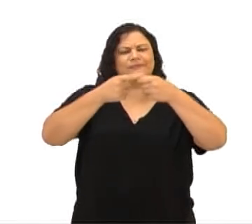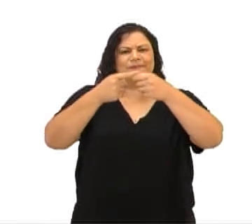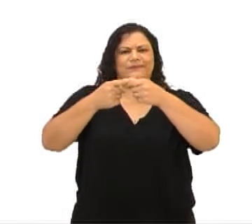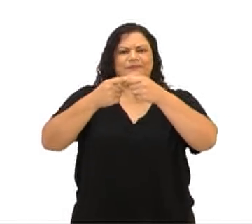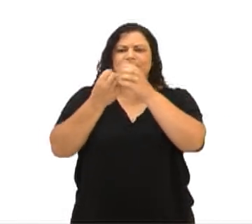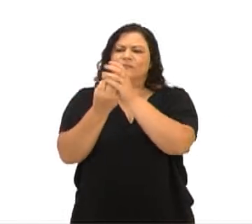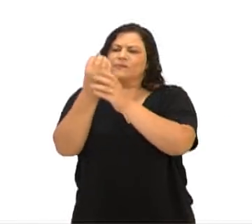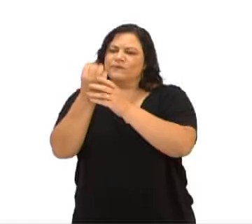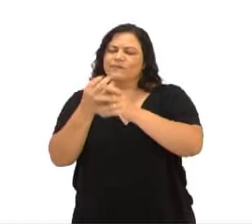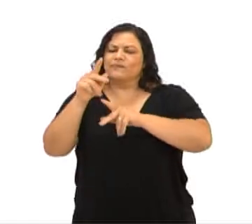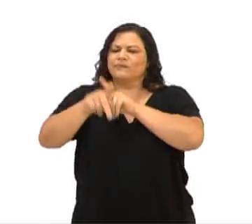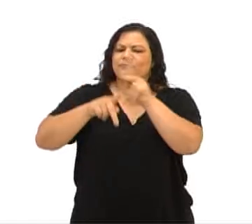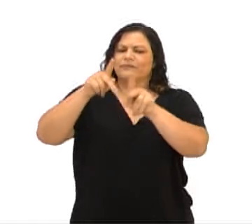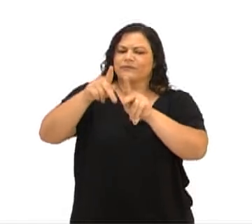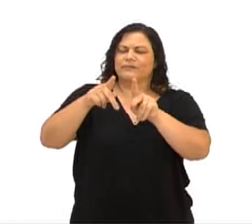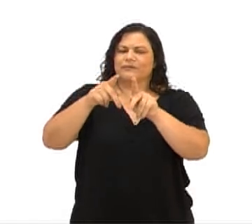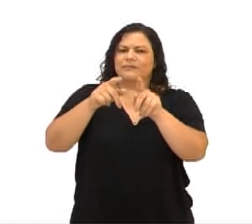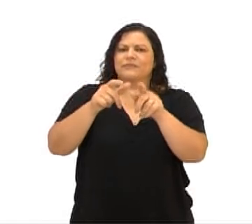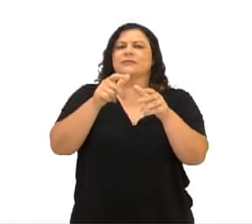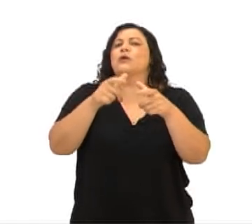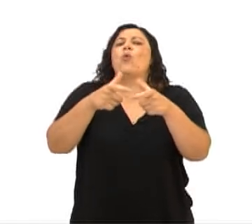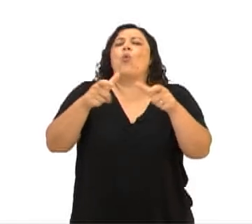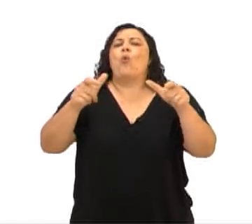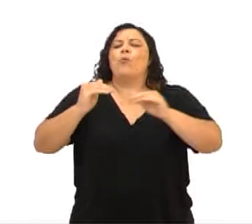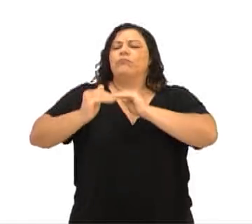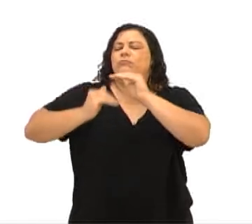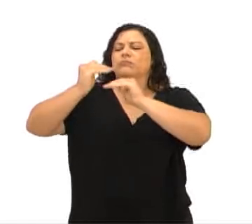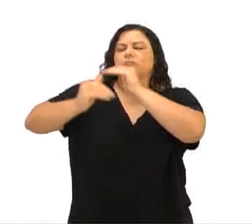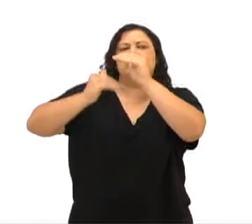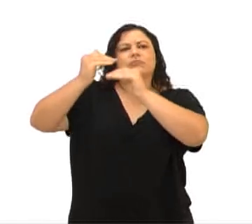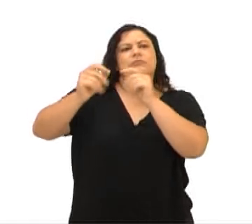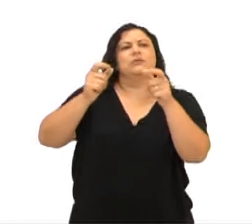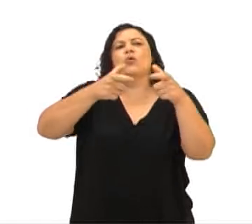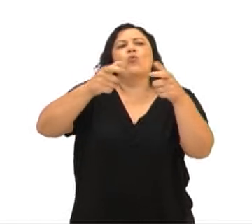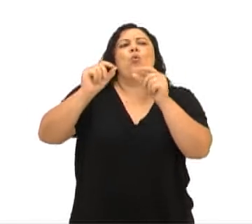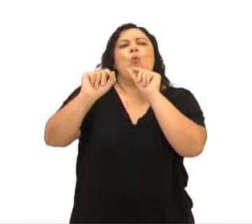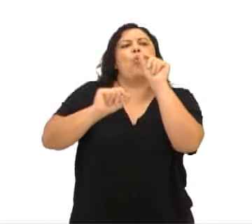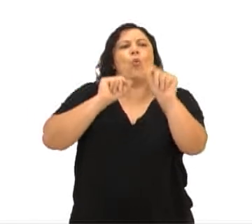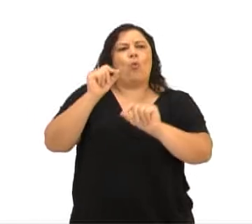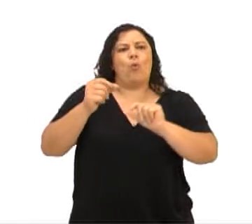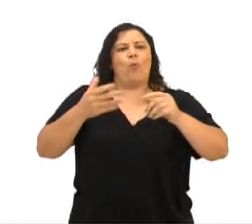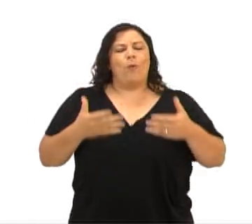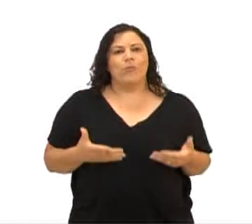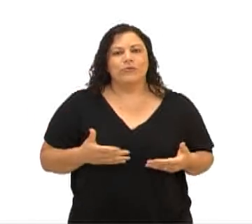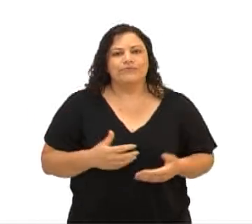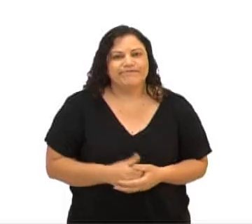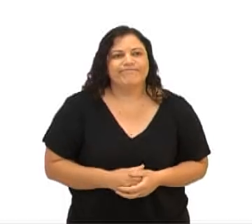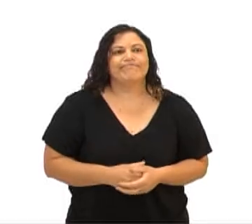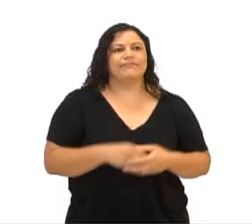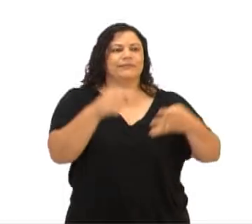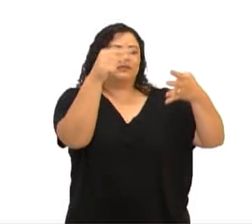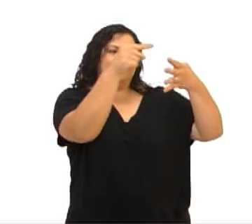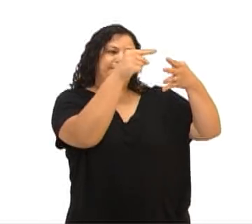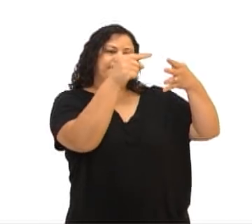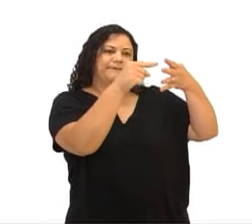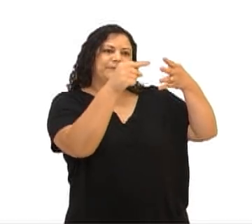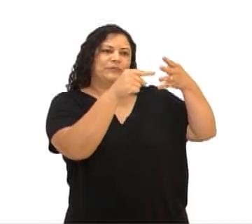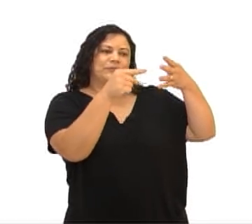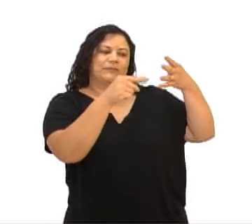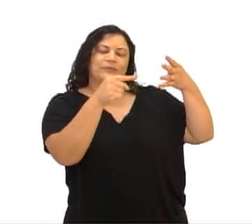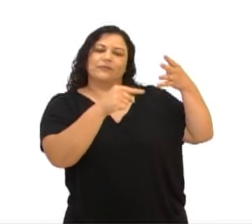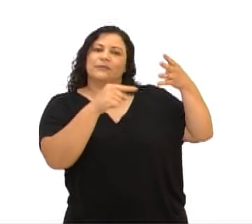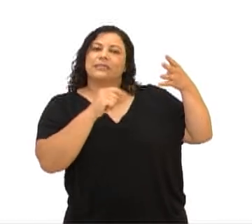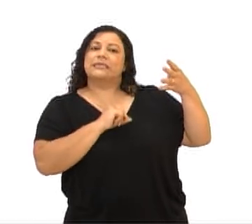de forma, letra A, desordenada e acelerada, letra B, progressiva e organizada, letra C,